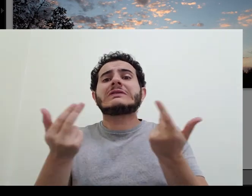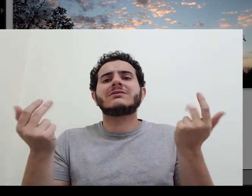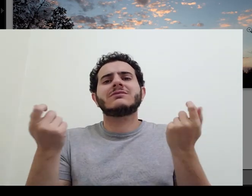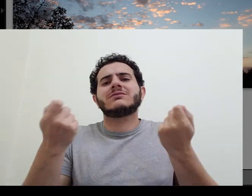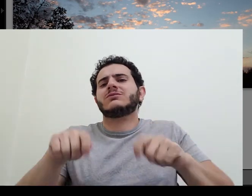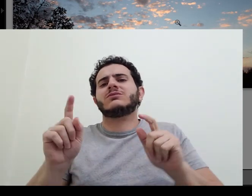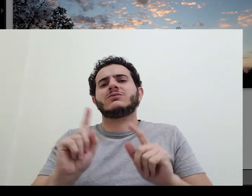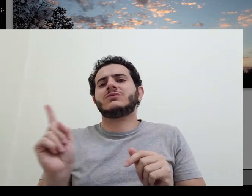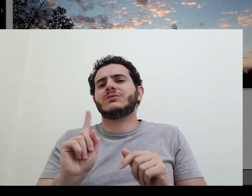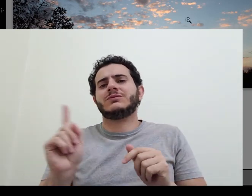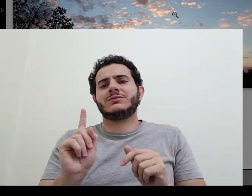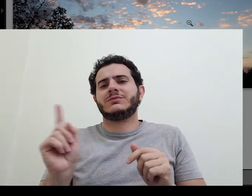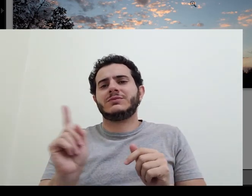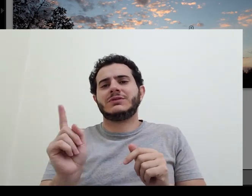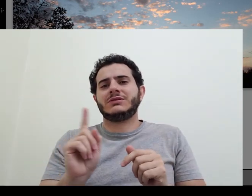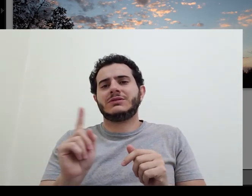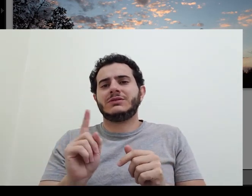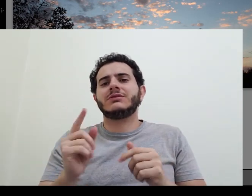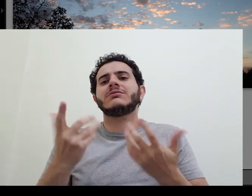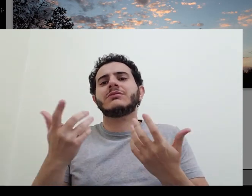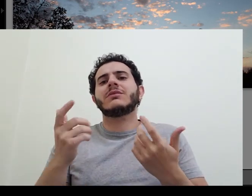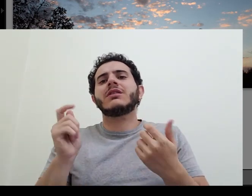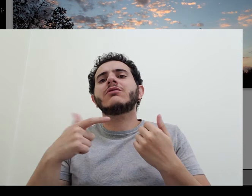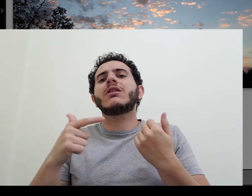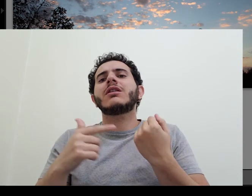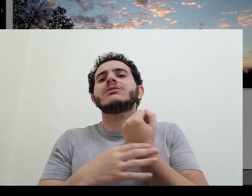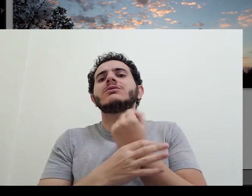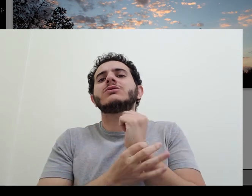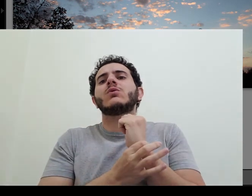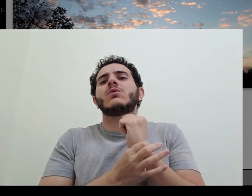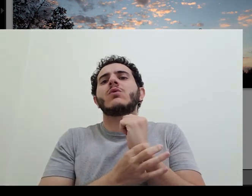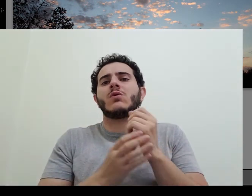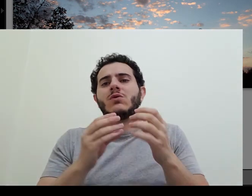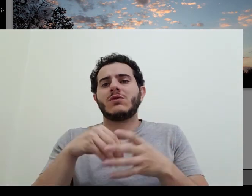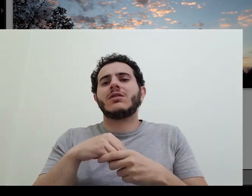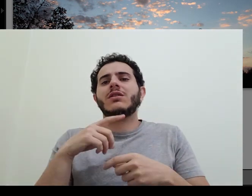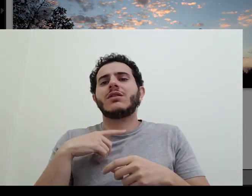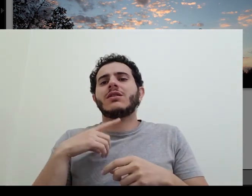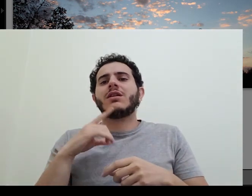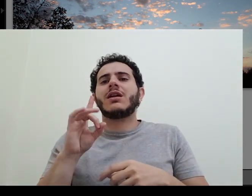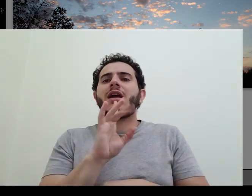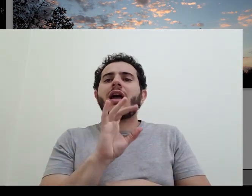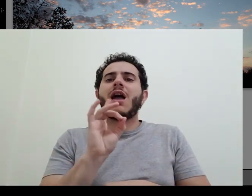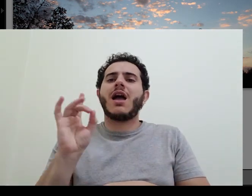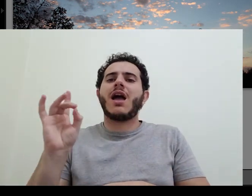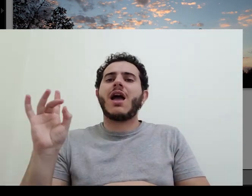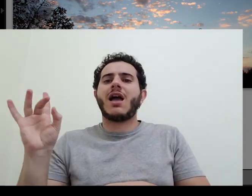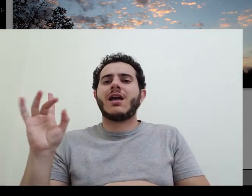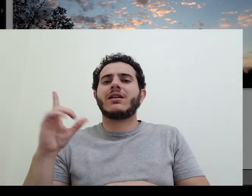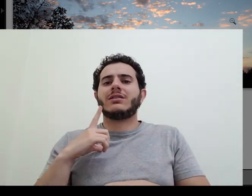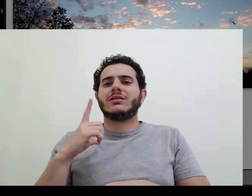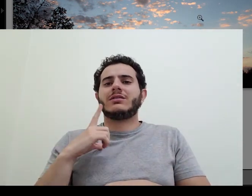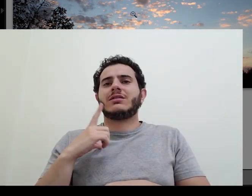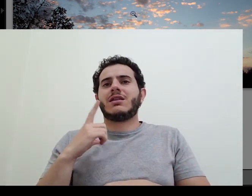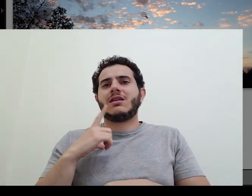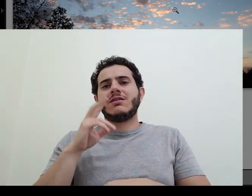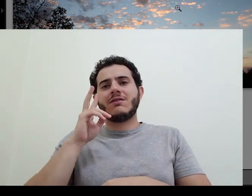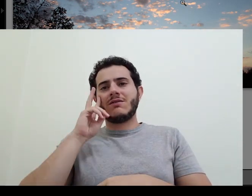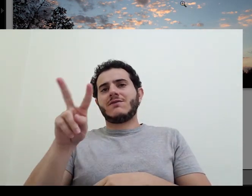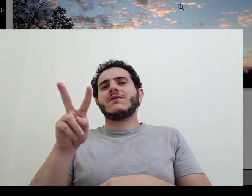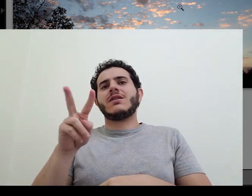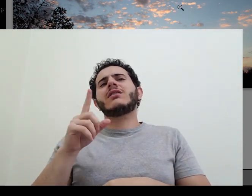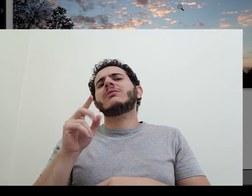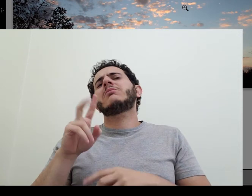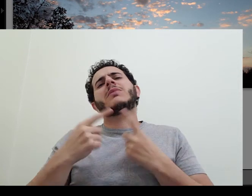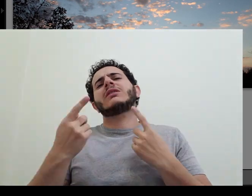mais radical ainda porque a primeira foto, o original está escuro, ou o original está muito claro, está subexposto ou super exposto. Aqui estava com uma exposição